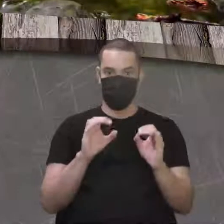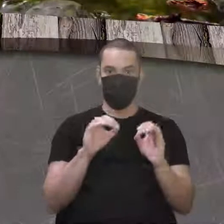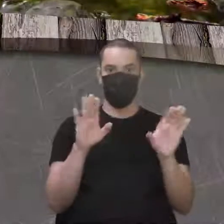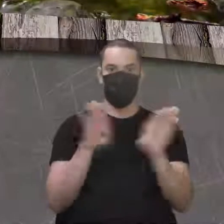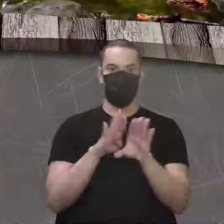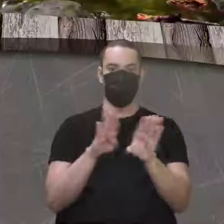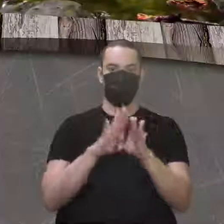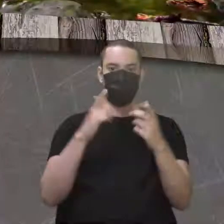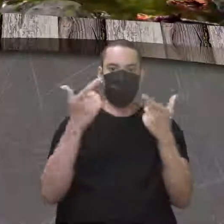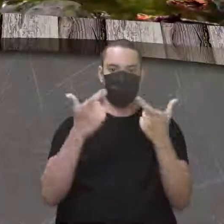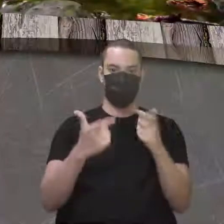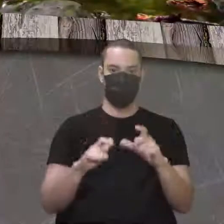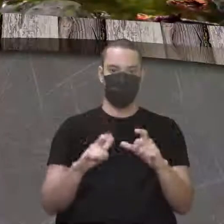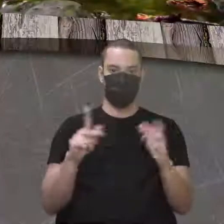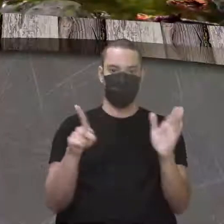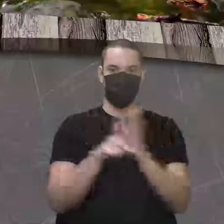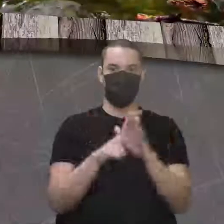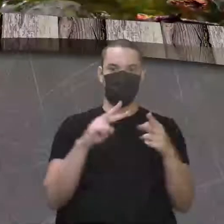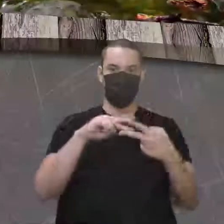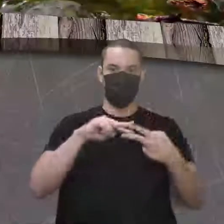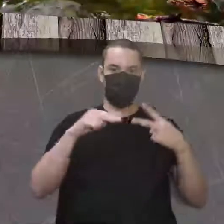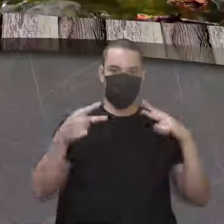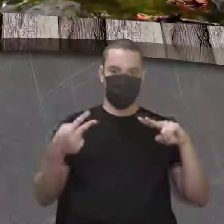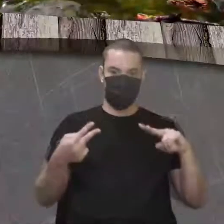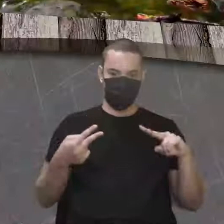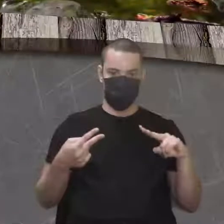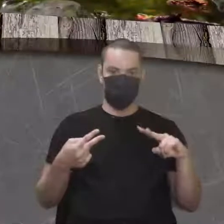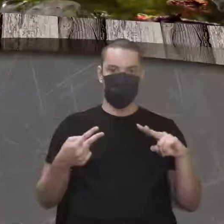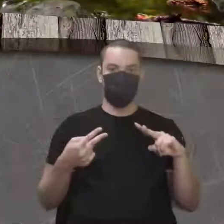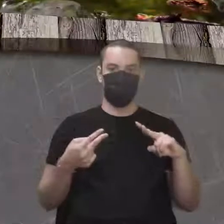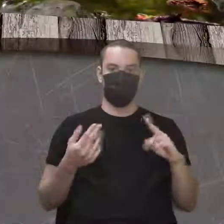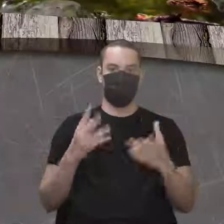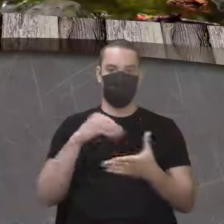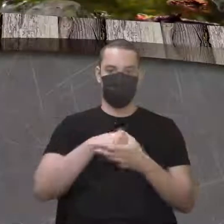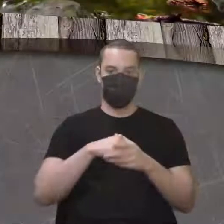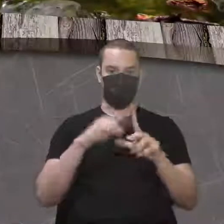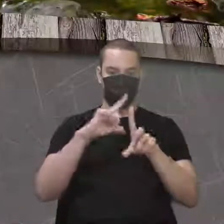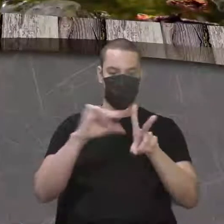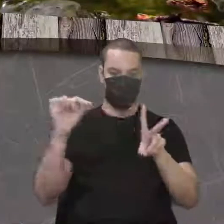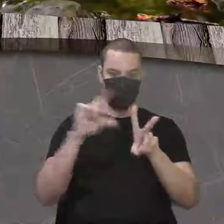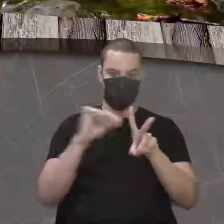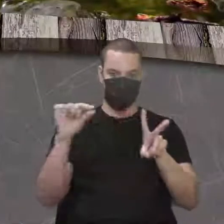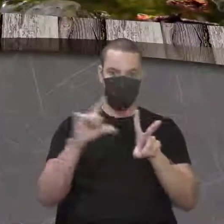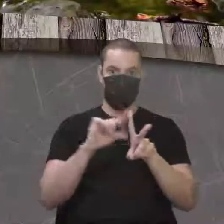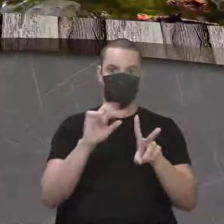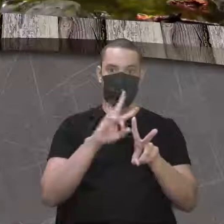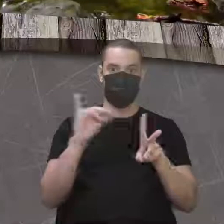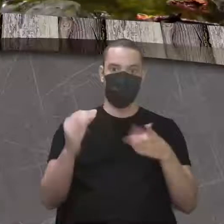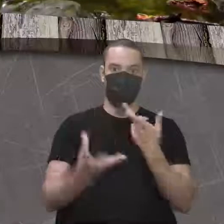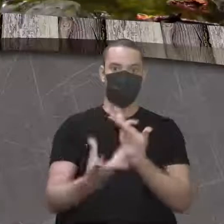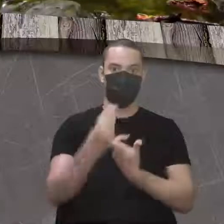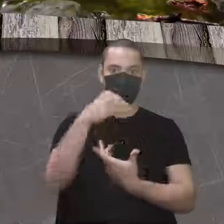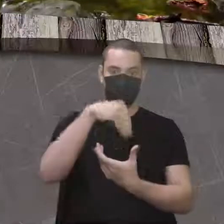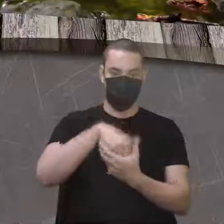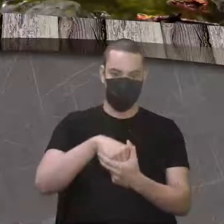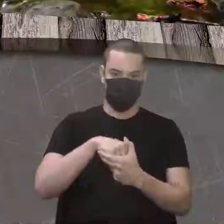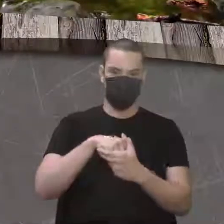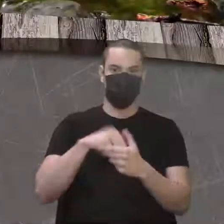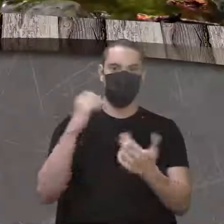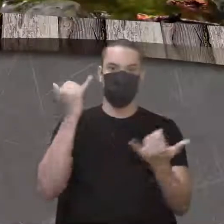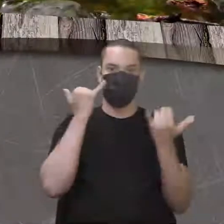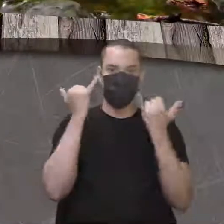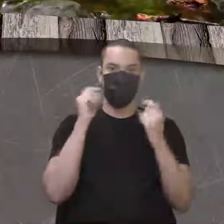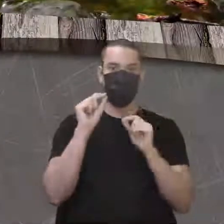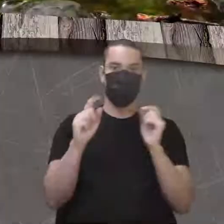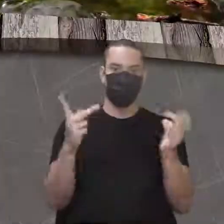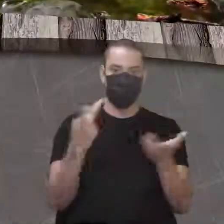questão genética desse representante vegetal, e ele vai, ao incorporar essa informação,